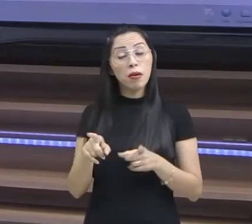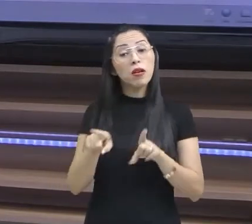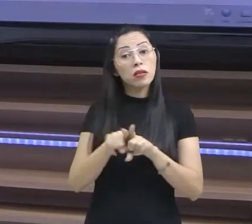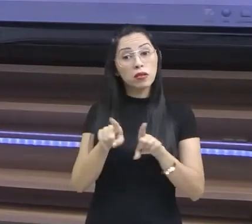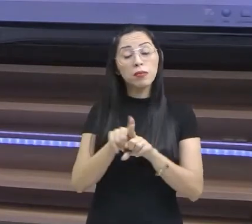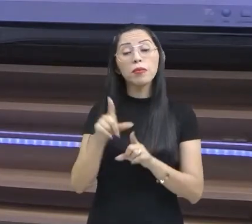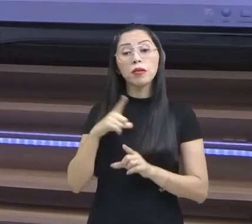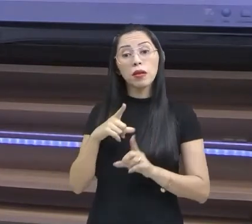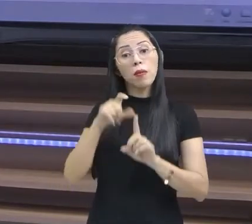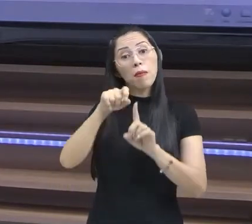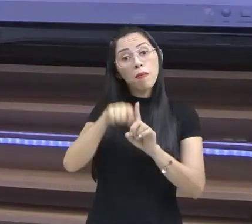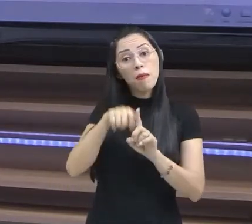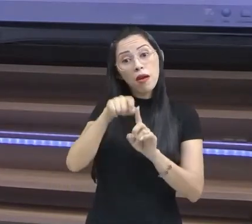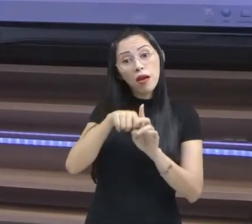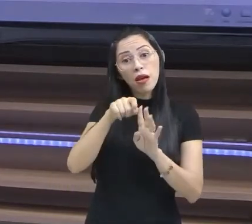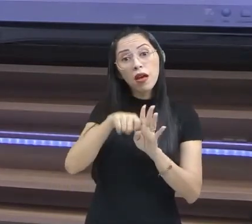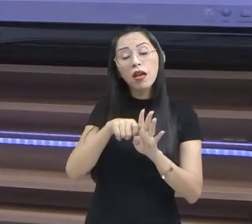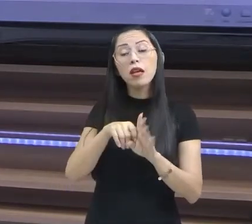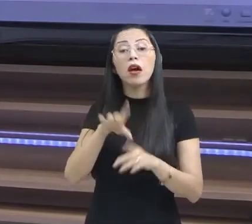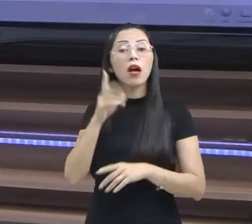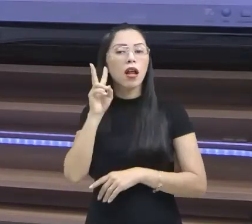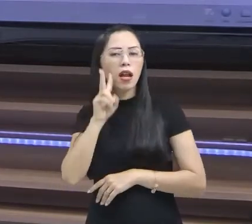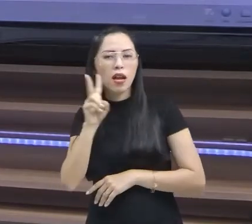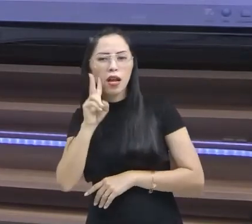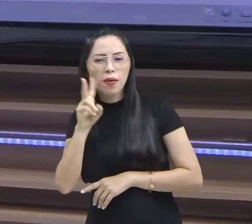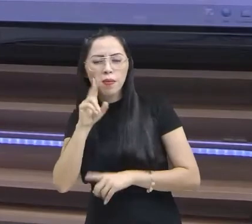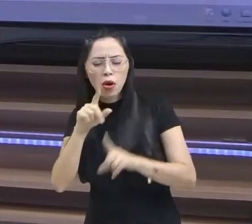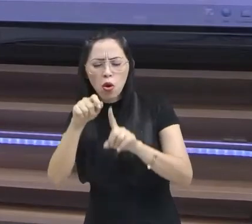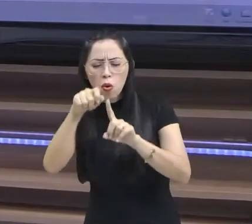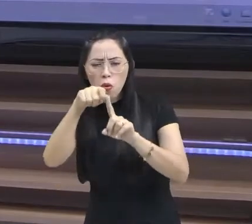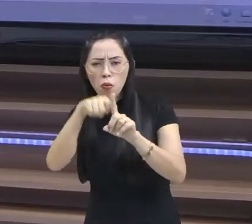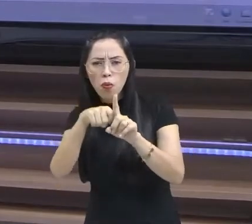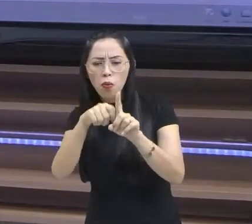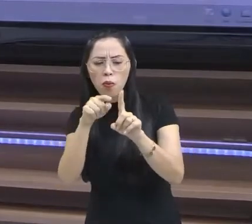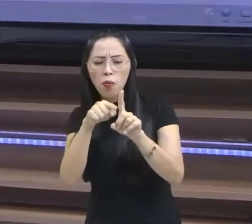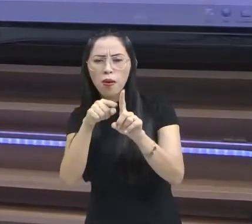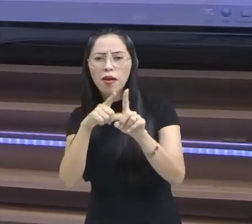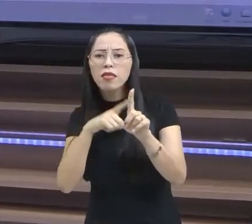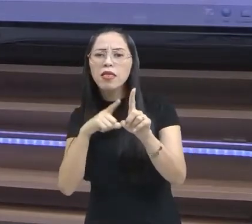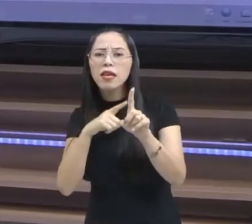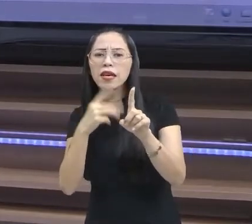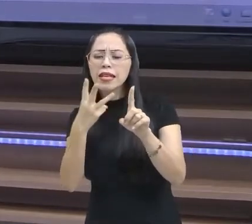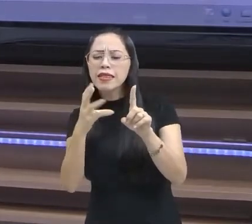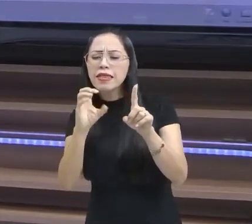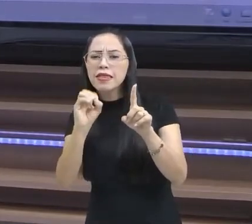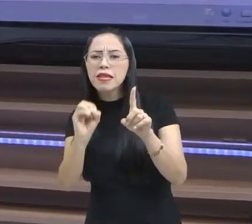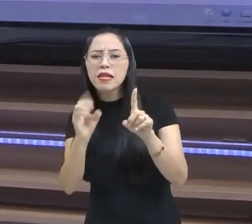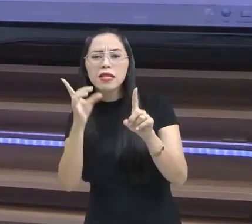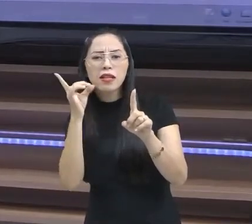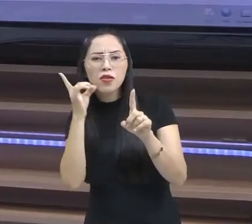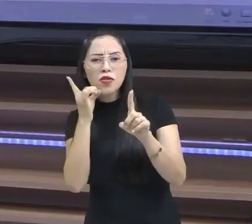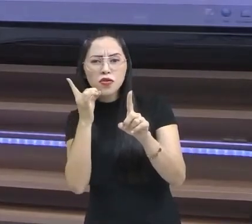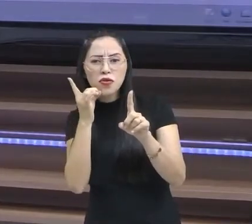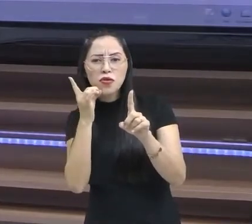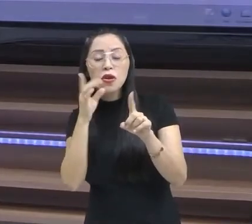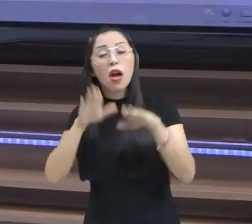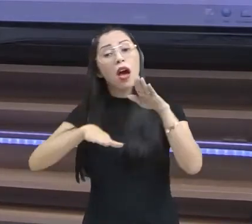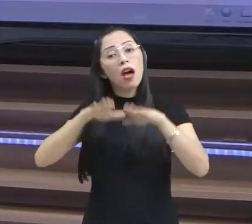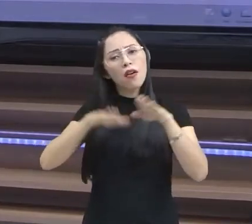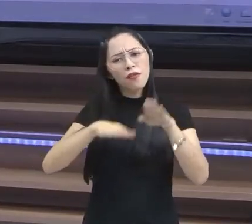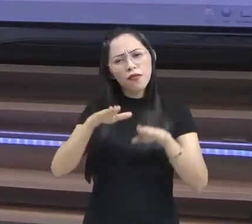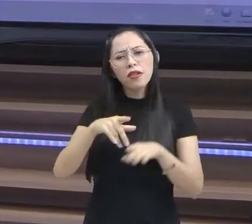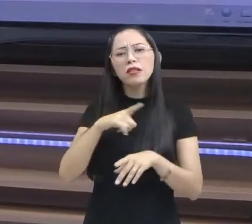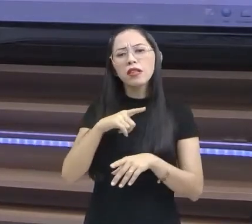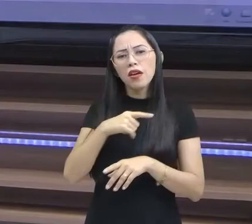verificar o seguinte. Um mês tem equivalente a quanto? 30 dias. Mas, professor, tem mês com 28, com 29? Bom,